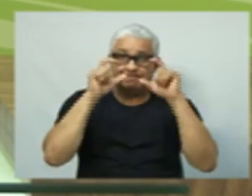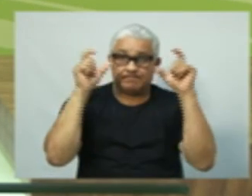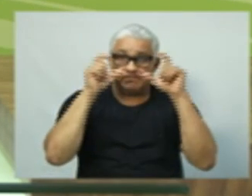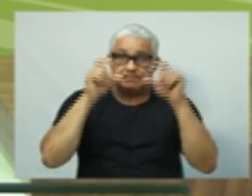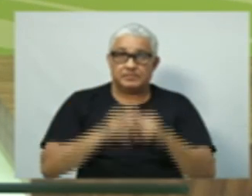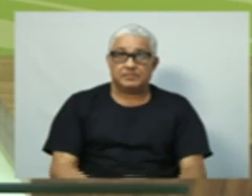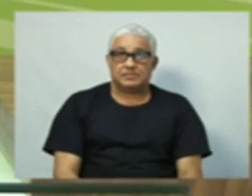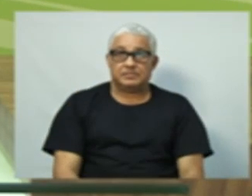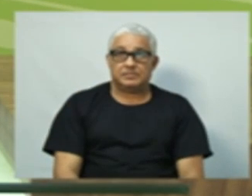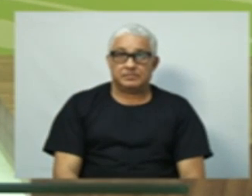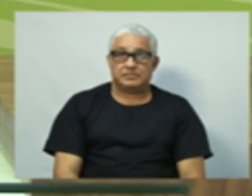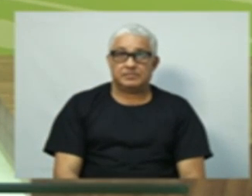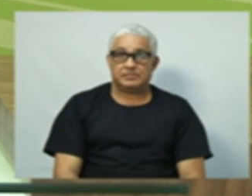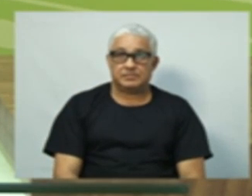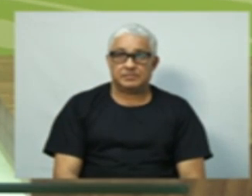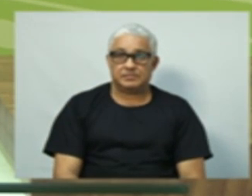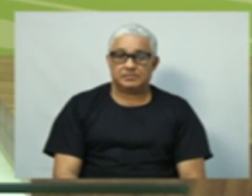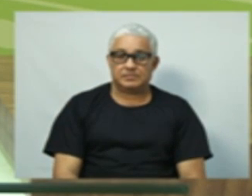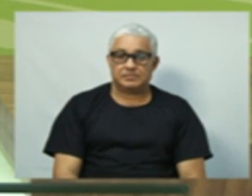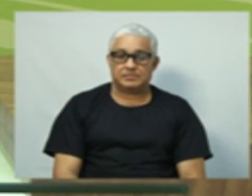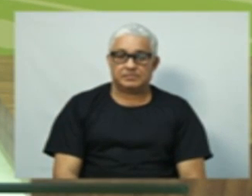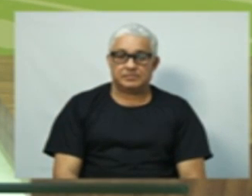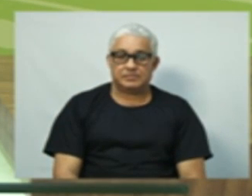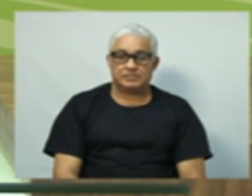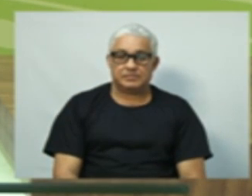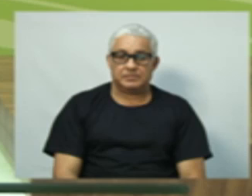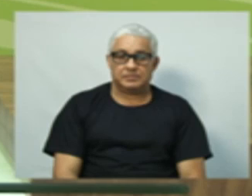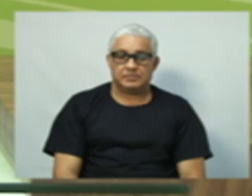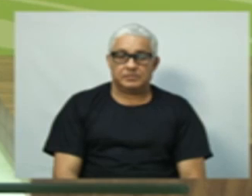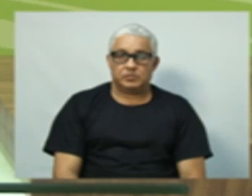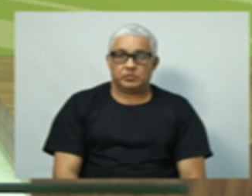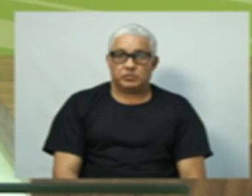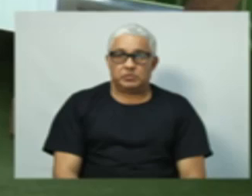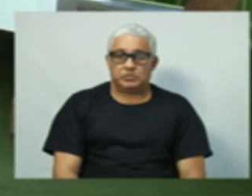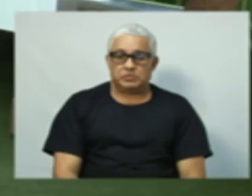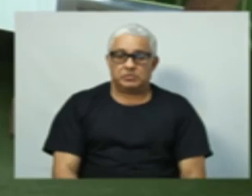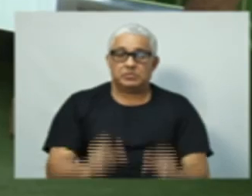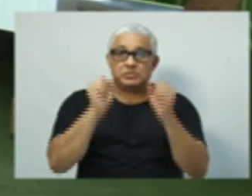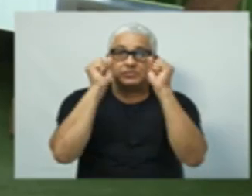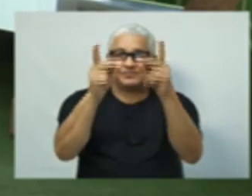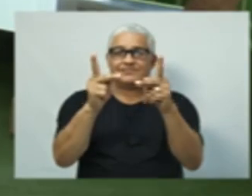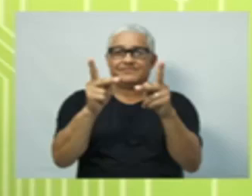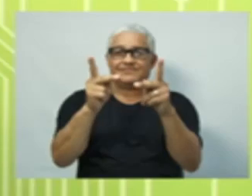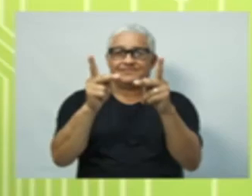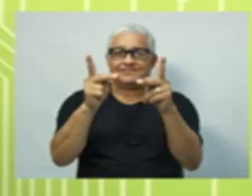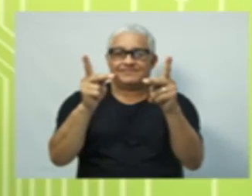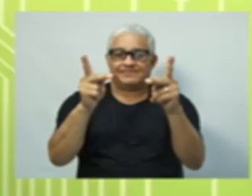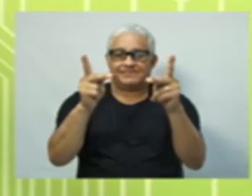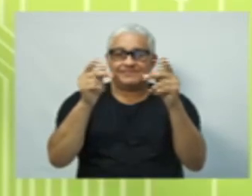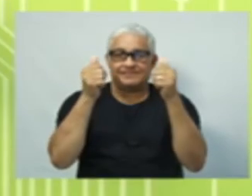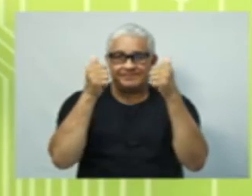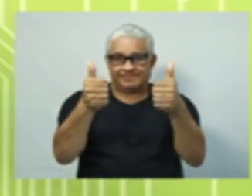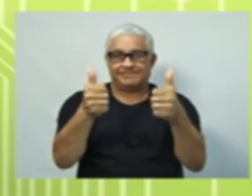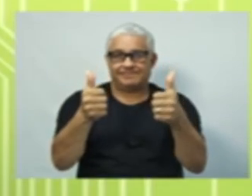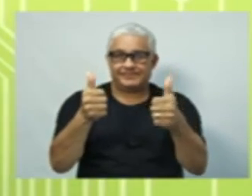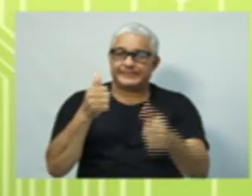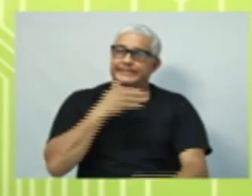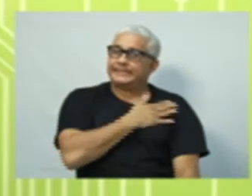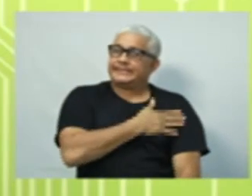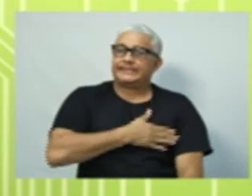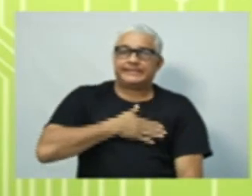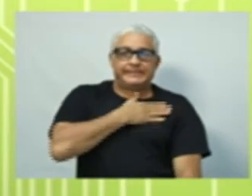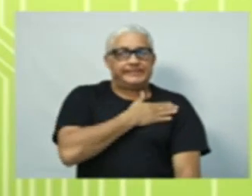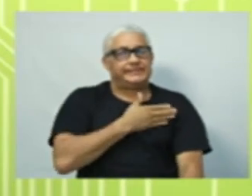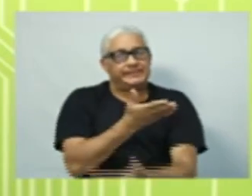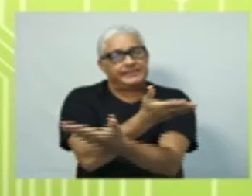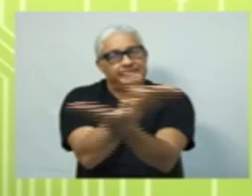aqui participando do chat né ok gente olha é um prazer enorme ter